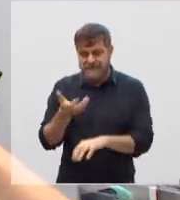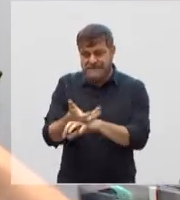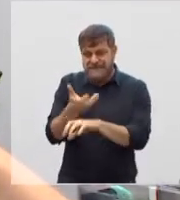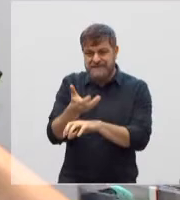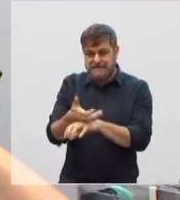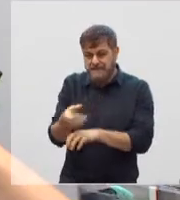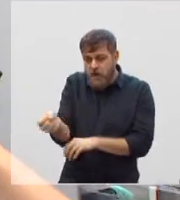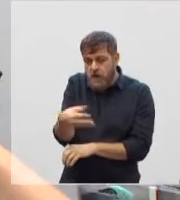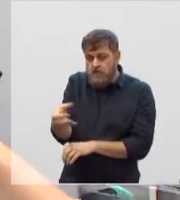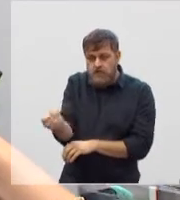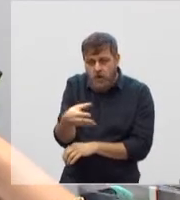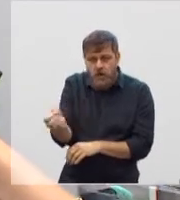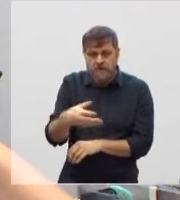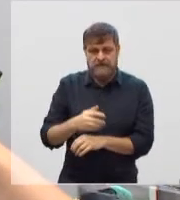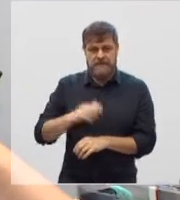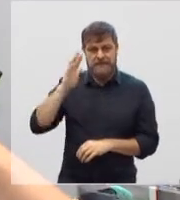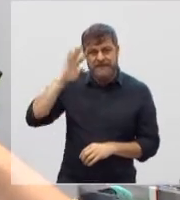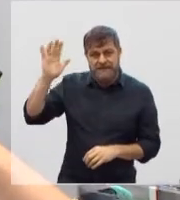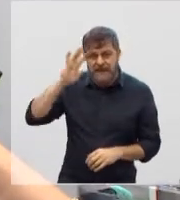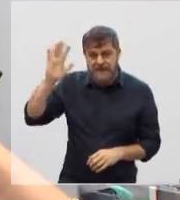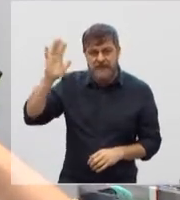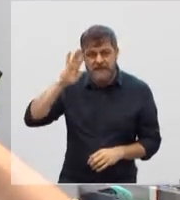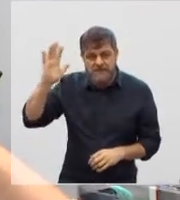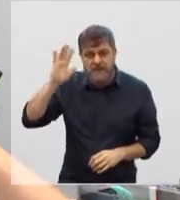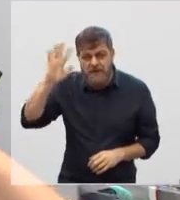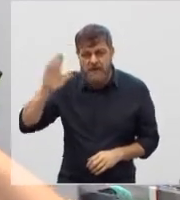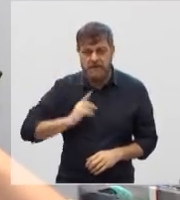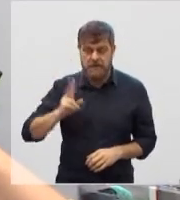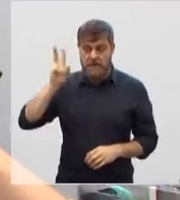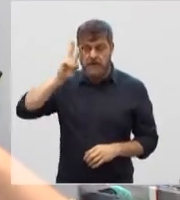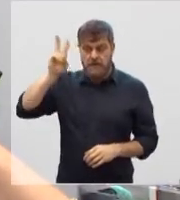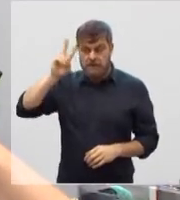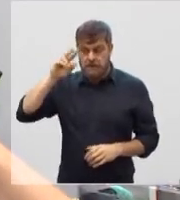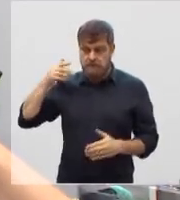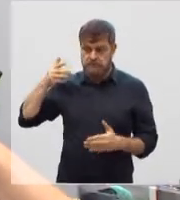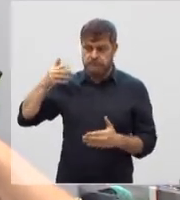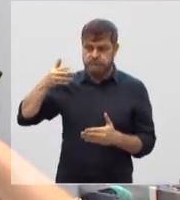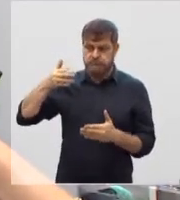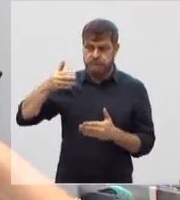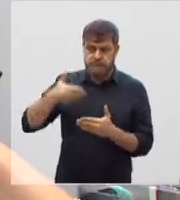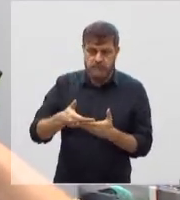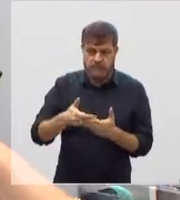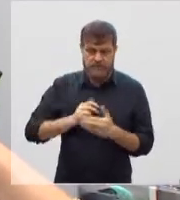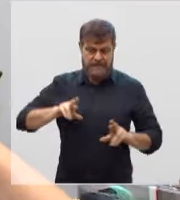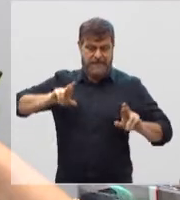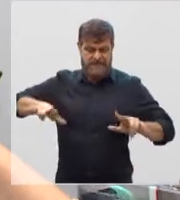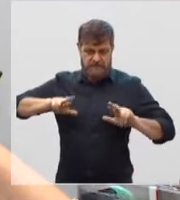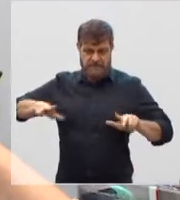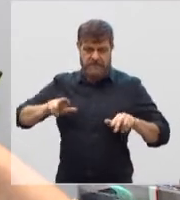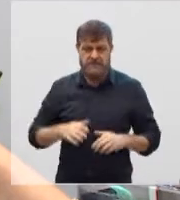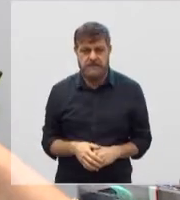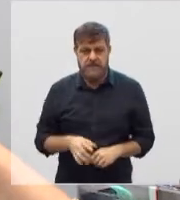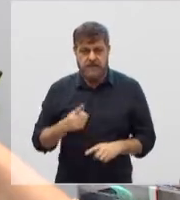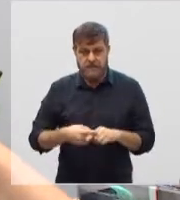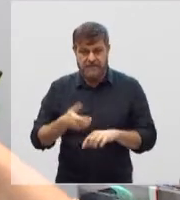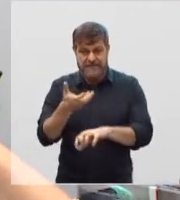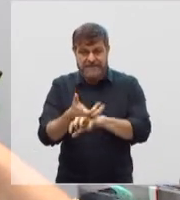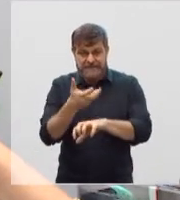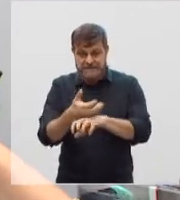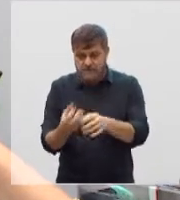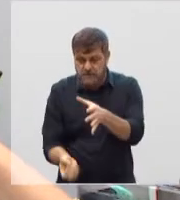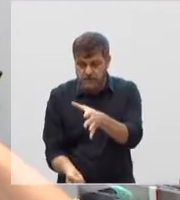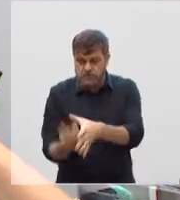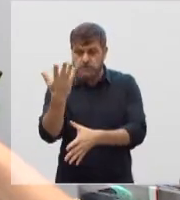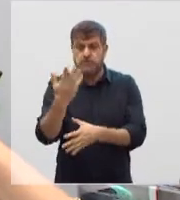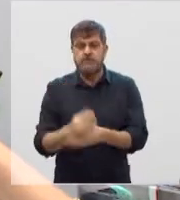são relativamente jovens em relação a uma matemática, a uma história, então há uma diferença. Porque elas